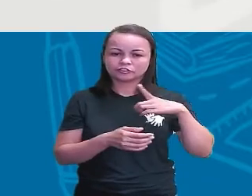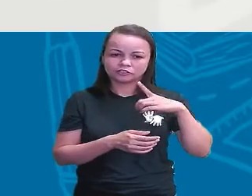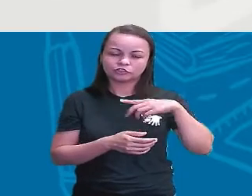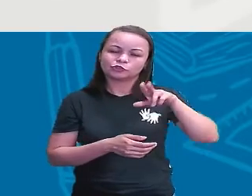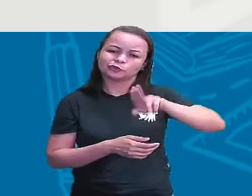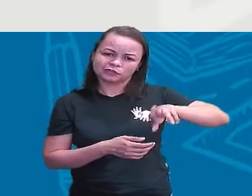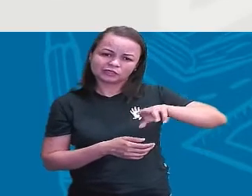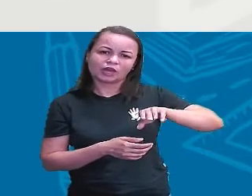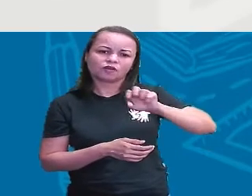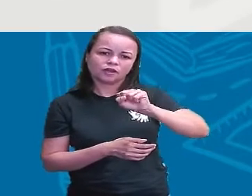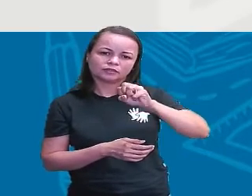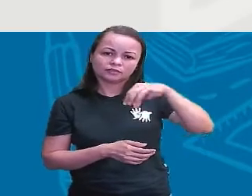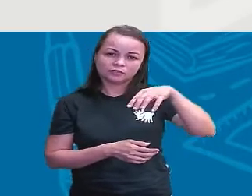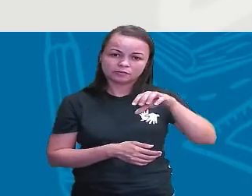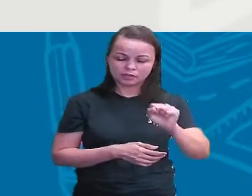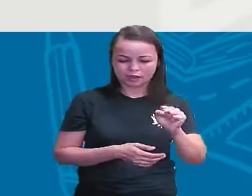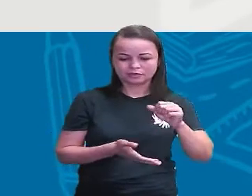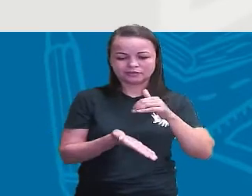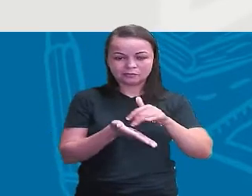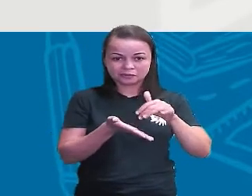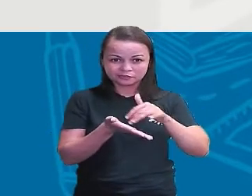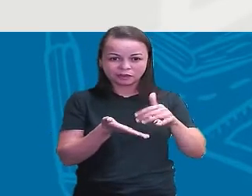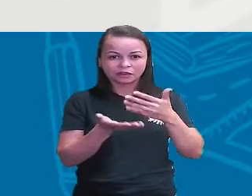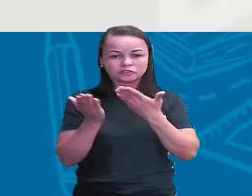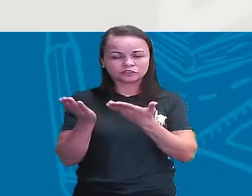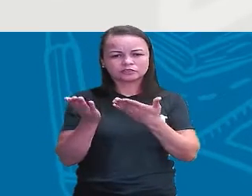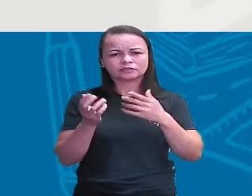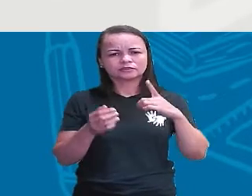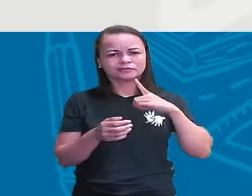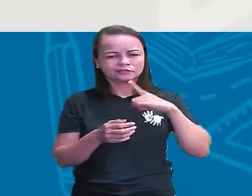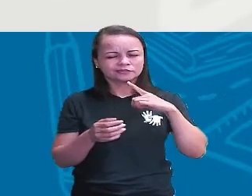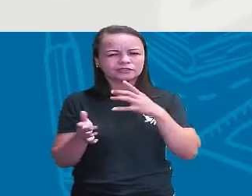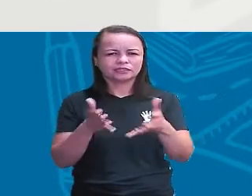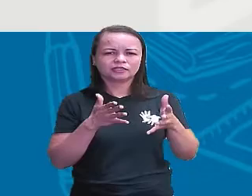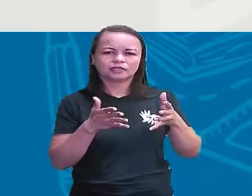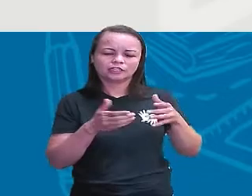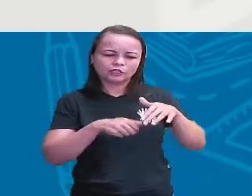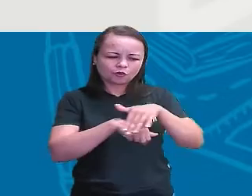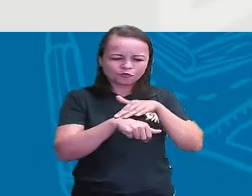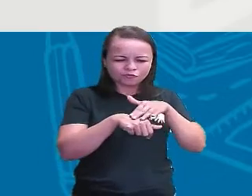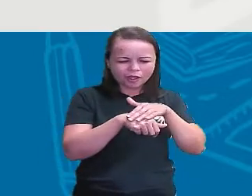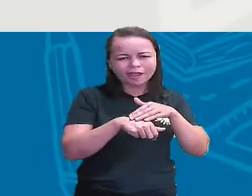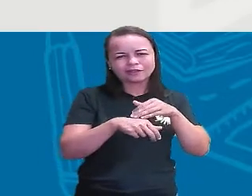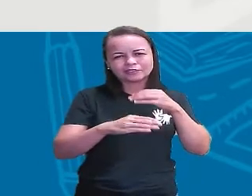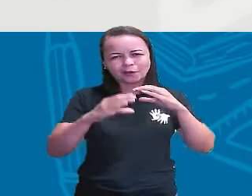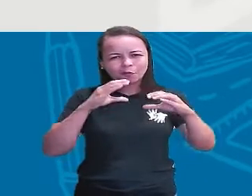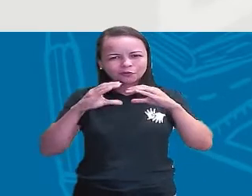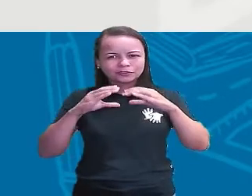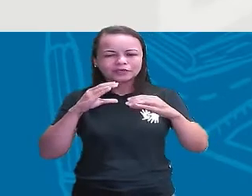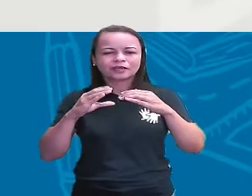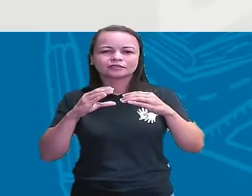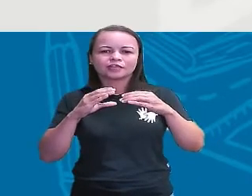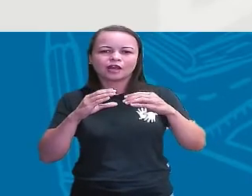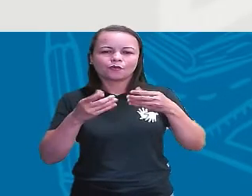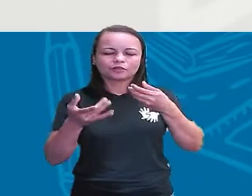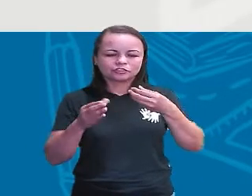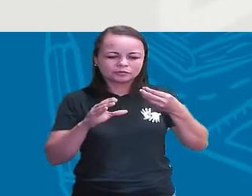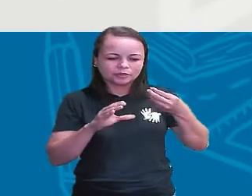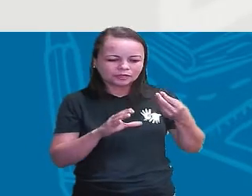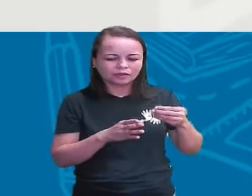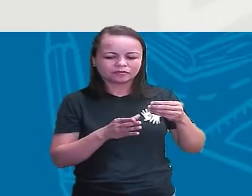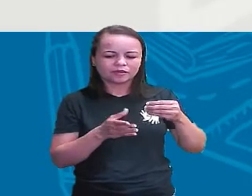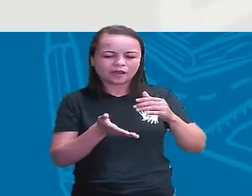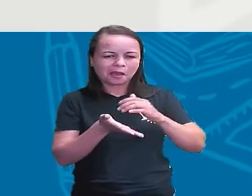SMS. Então ali já tinha outra função, né, de conversas, de realmente uma comunicação. A gente mandava a